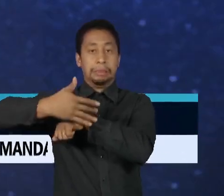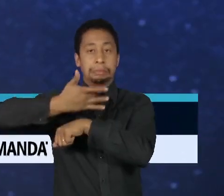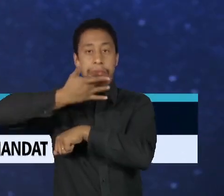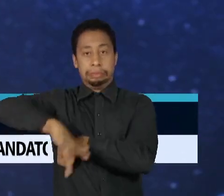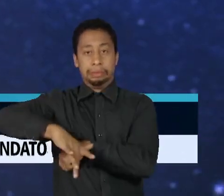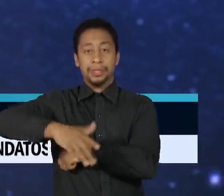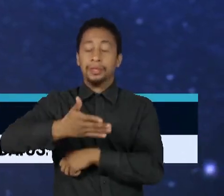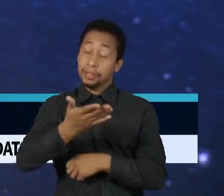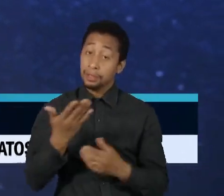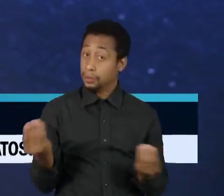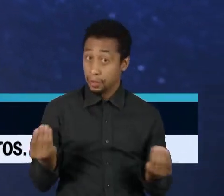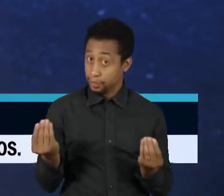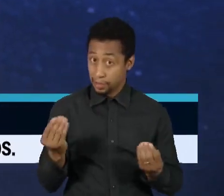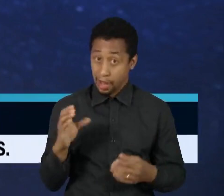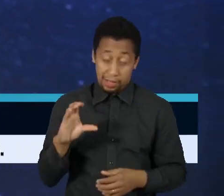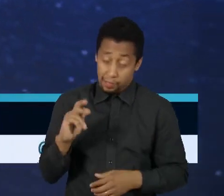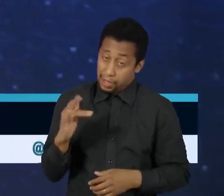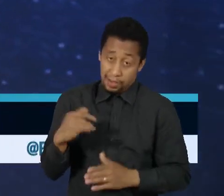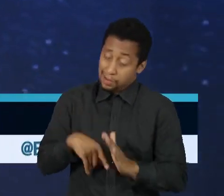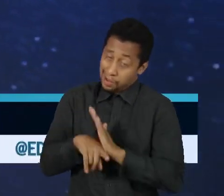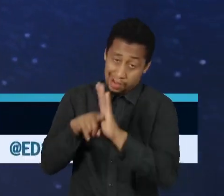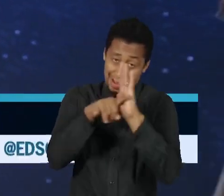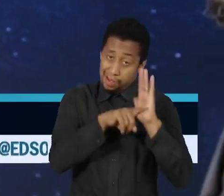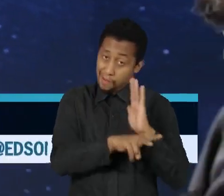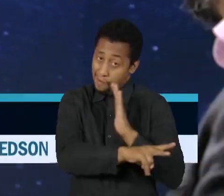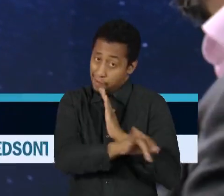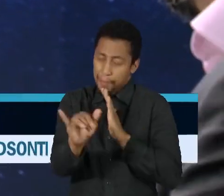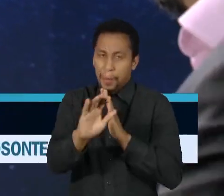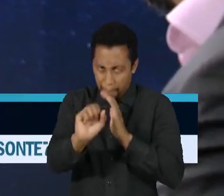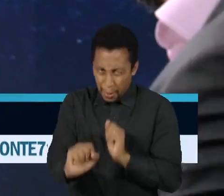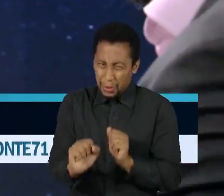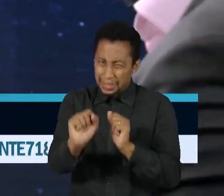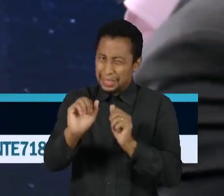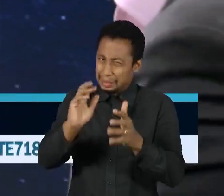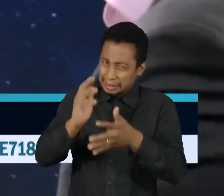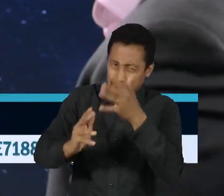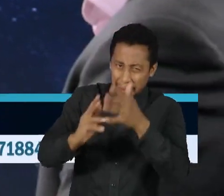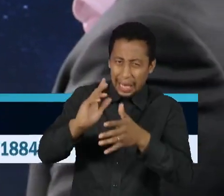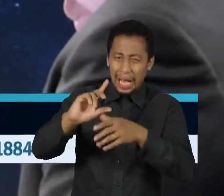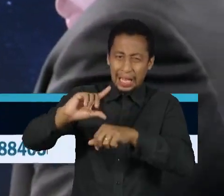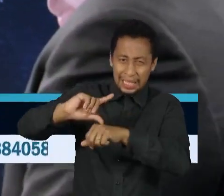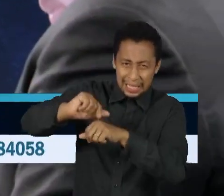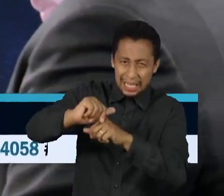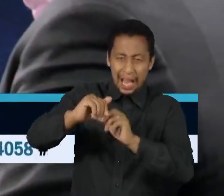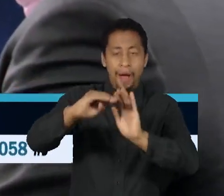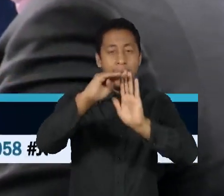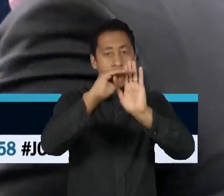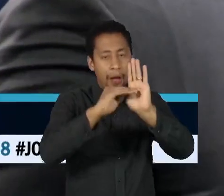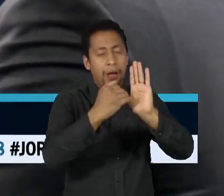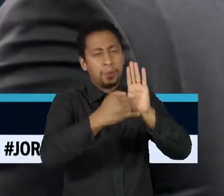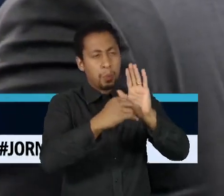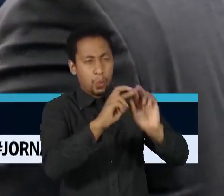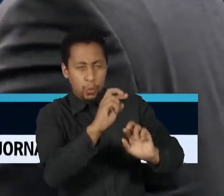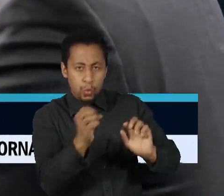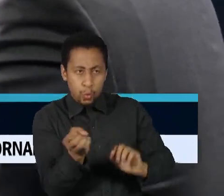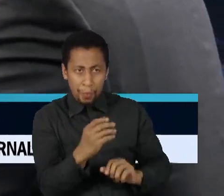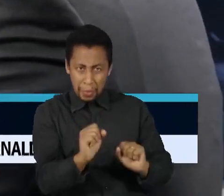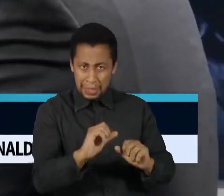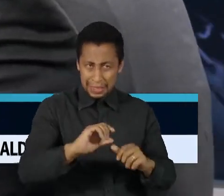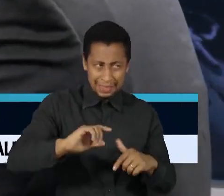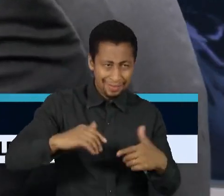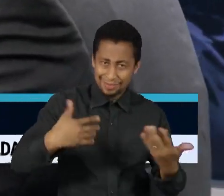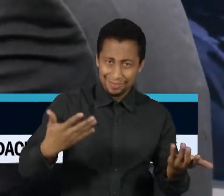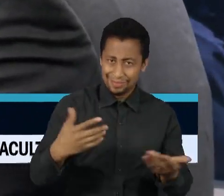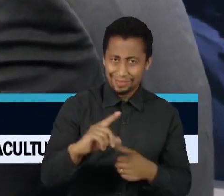CPM pode atrasar votações importantes pode travar ainda mais o arcabouço fiscal e outras coisas é o desejo